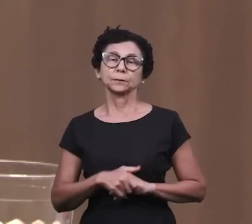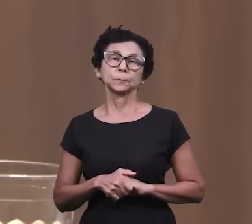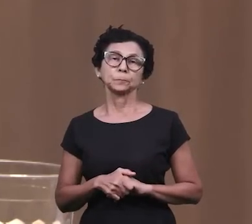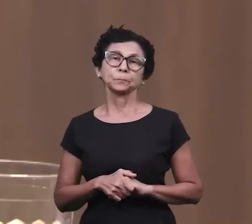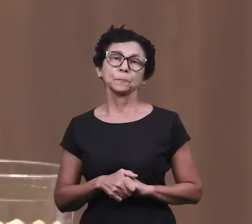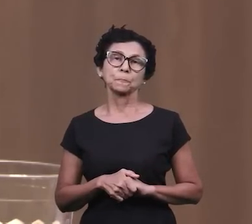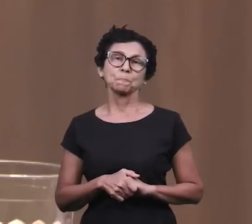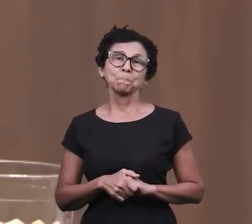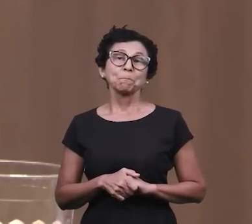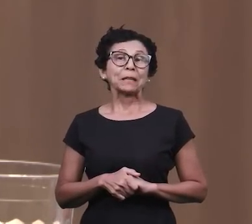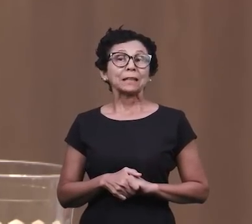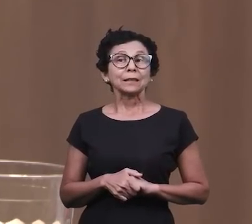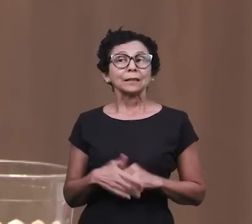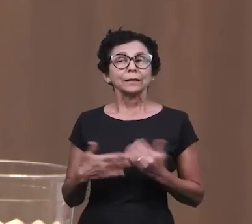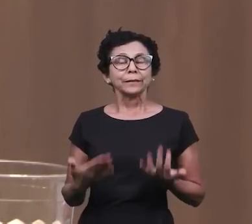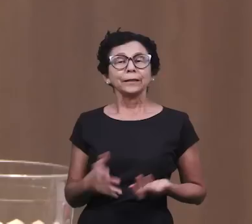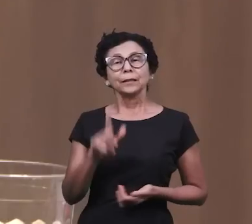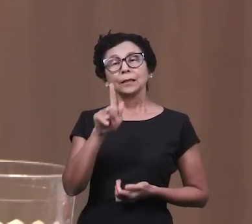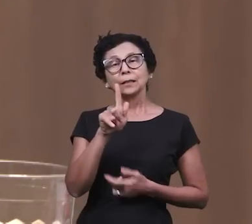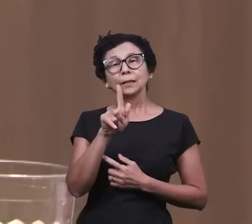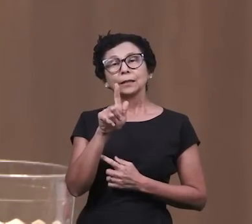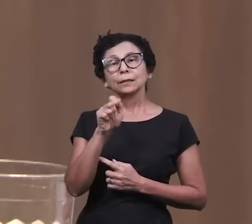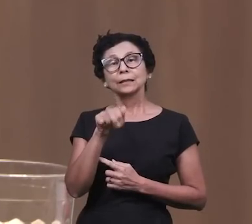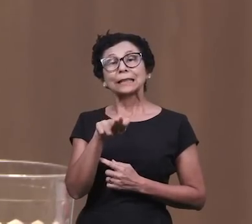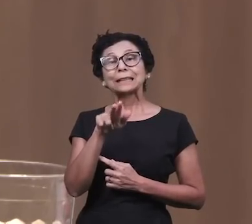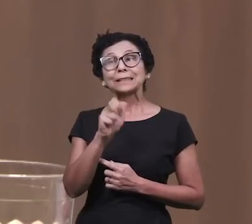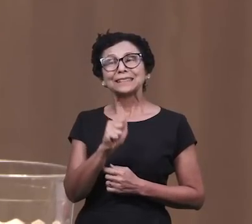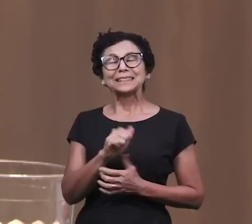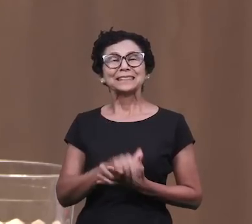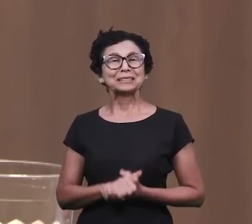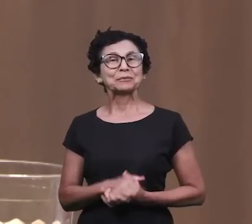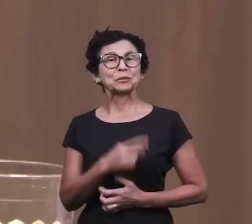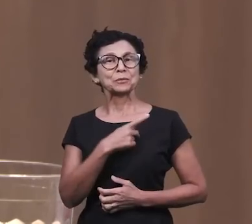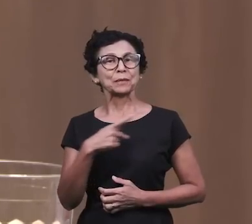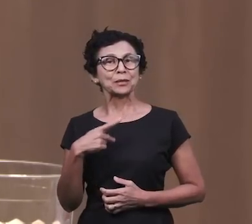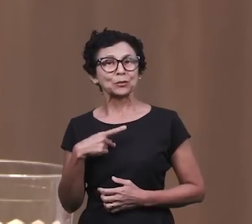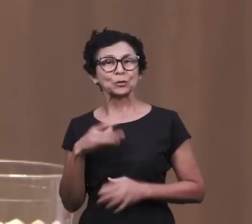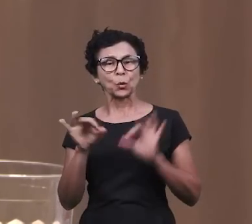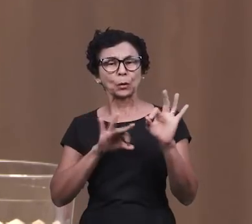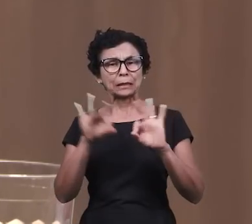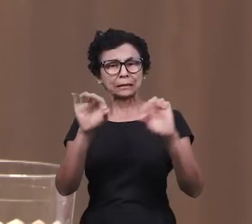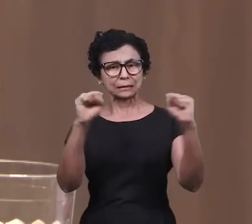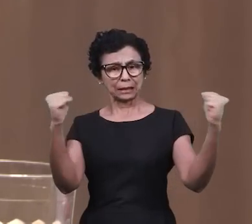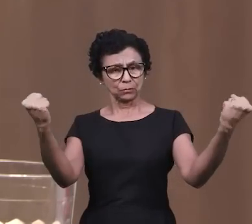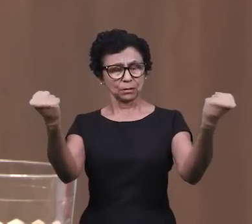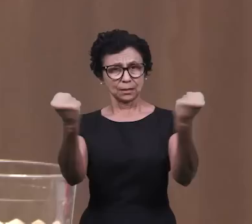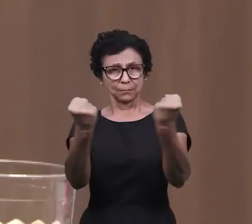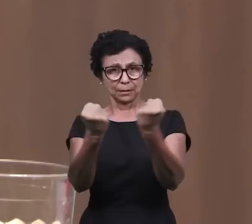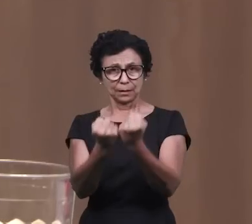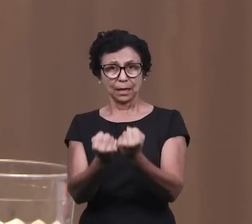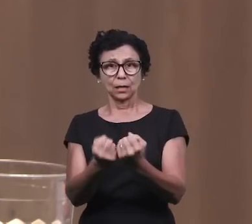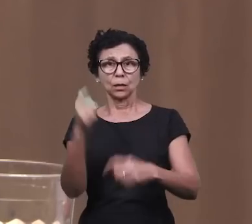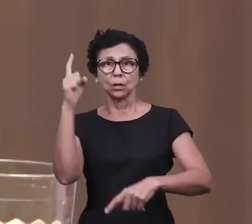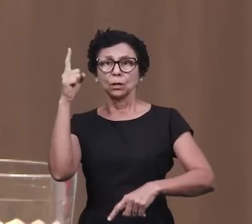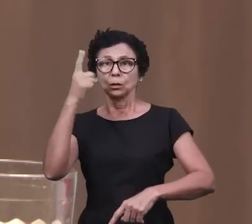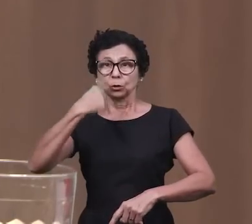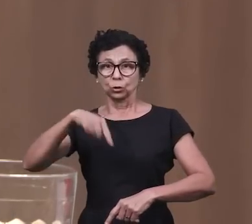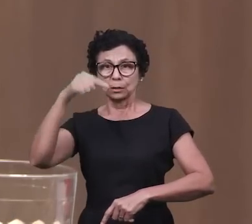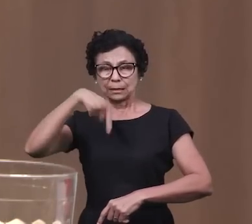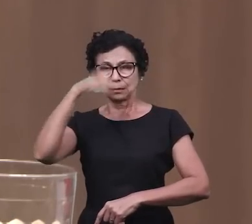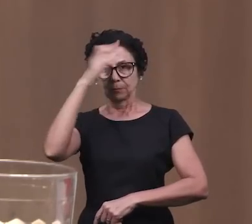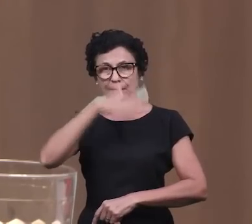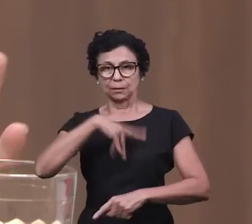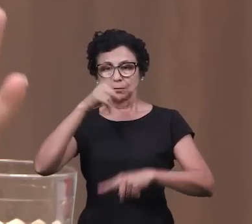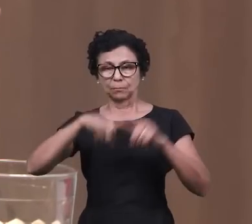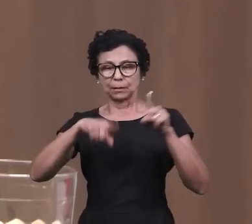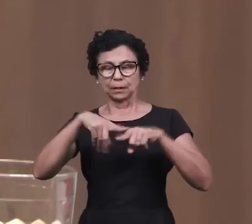de Gana, os pastores foram capazes de conduzir um seminário na Tunísia. Nós os enviamos, demos o material para eles,